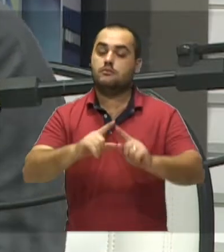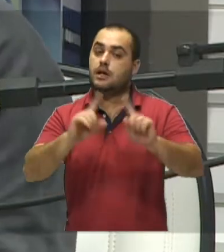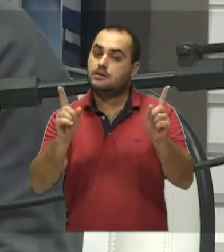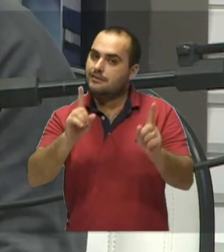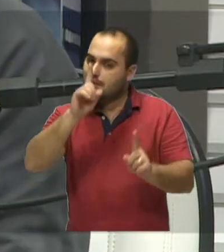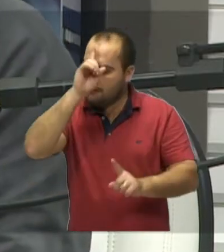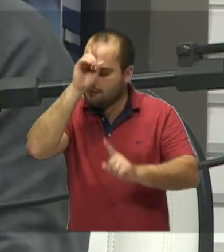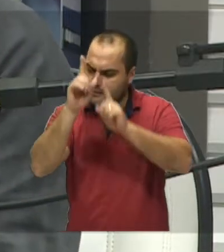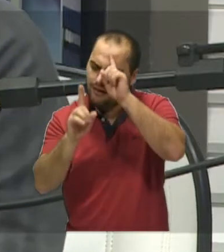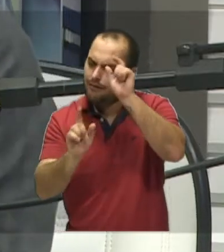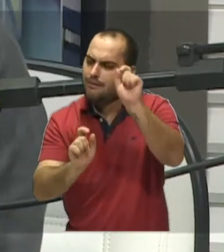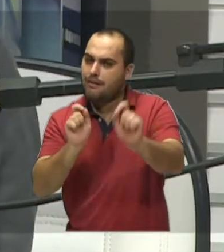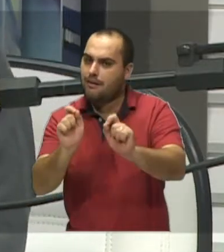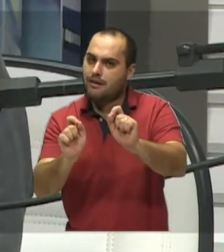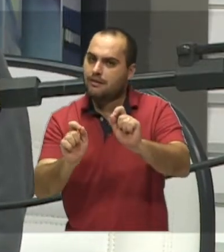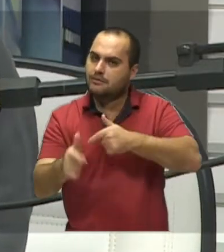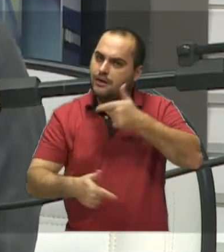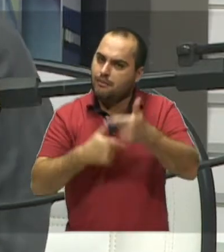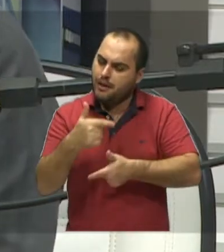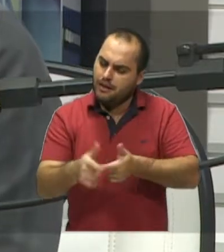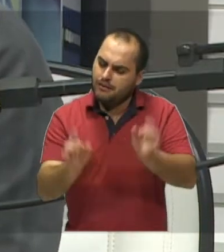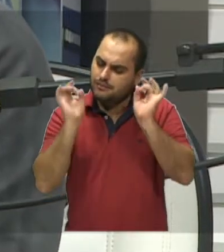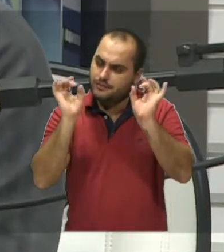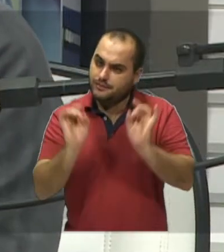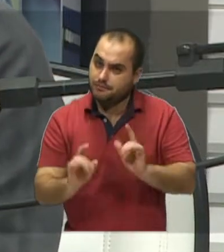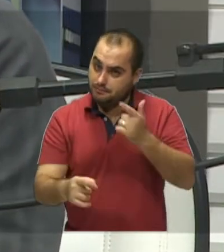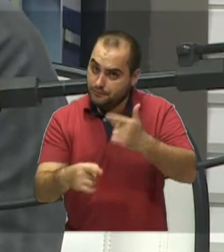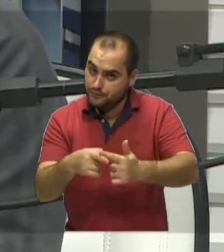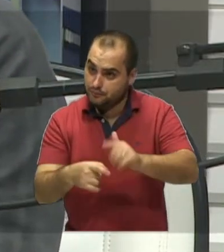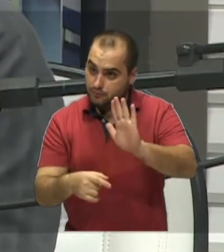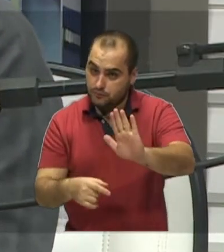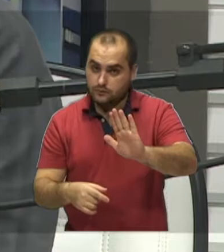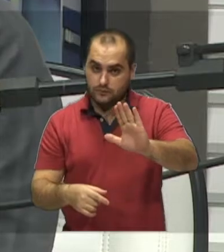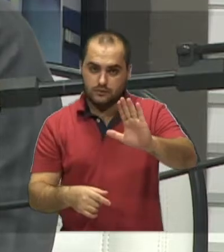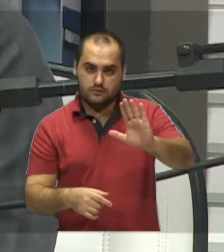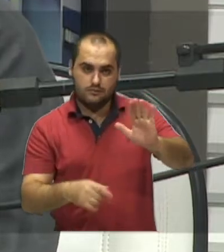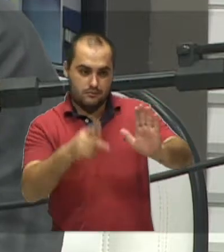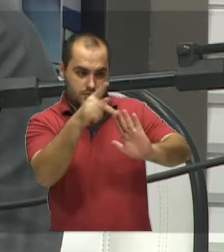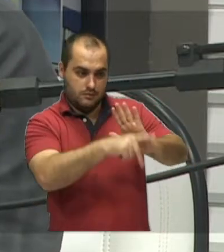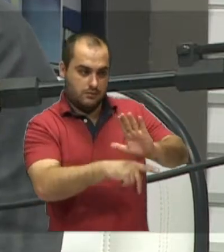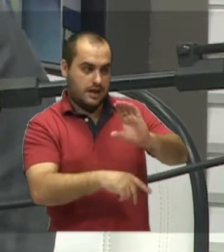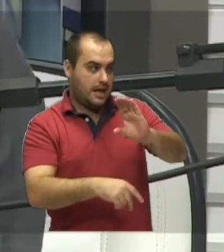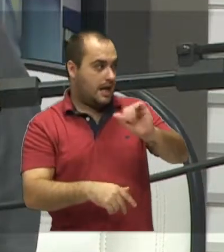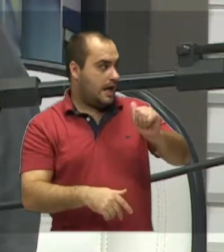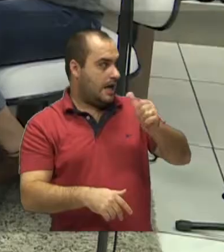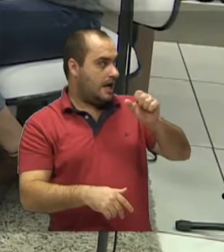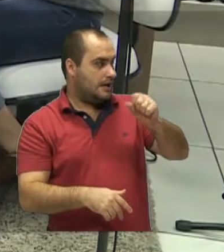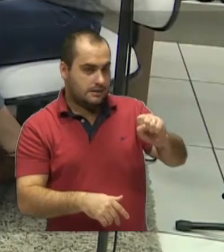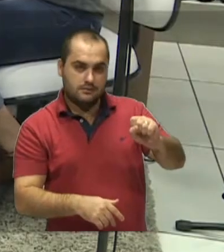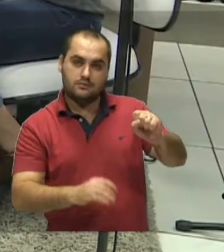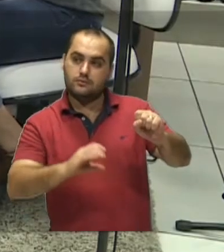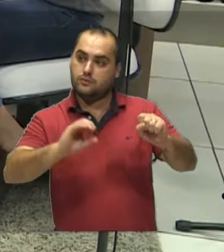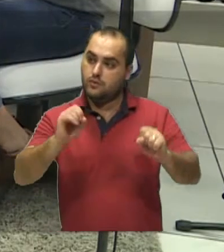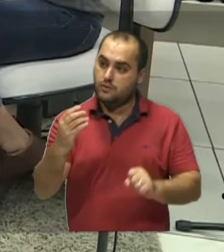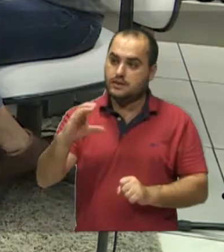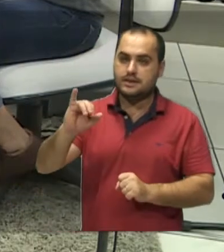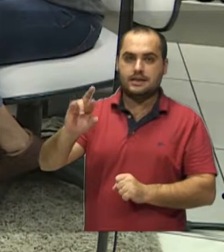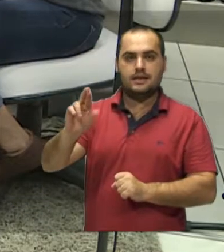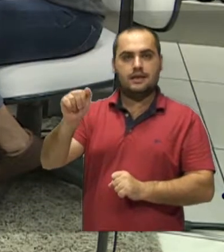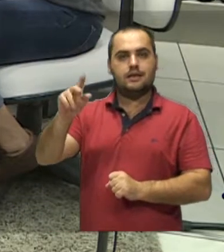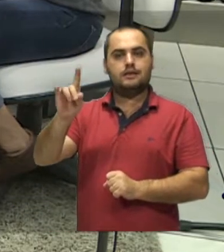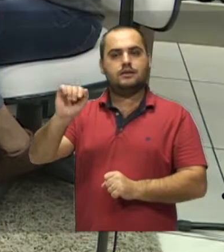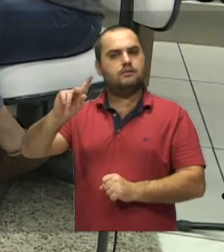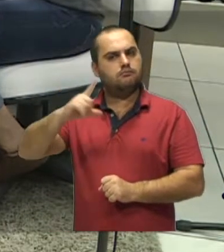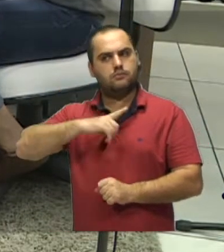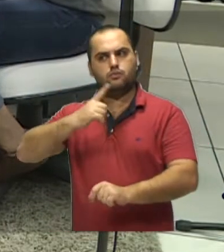ser um trabalho um pouco mais enxuto, porque tanto o Casa quanto o Cirandinha foram trabalhos com bastante elementos musicais. E isso, claro,